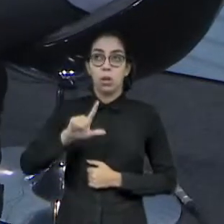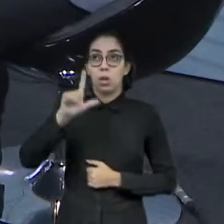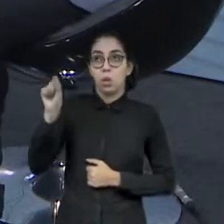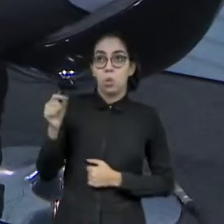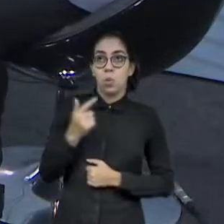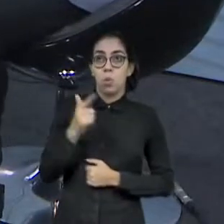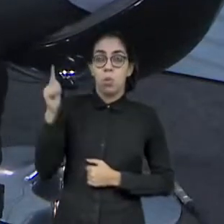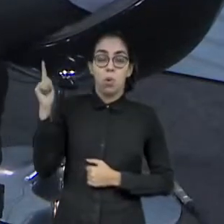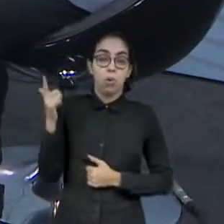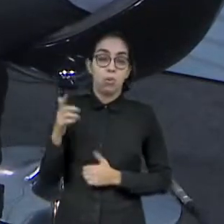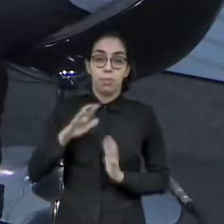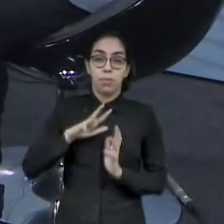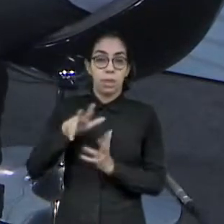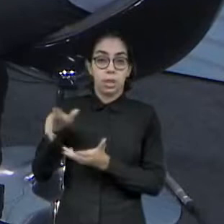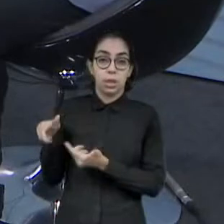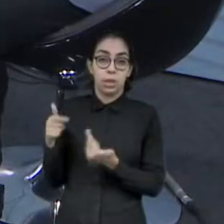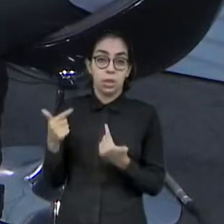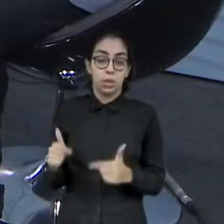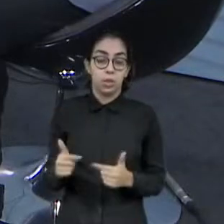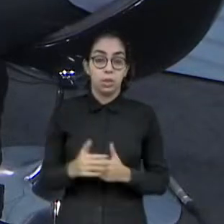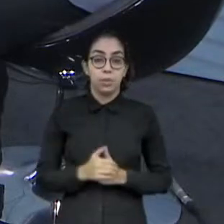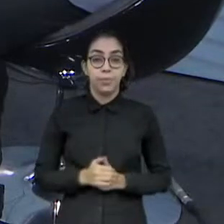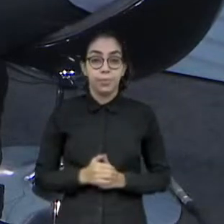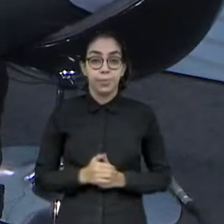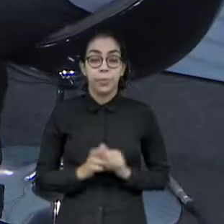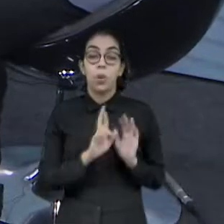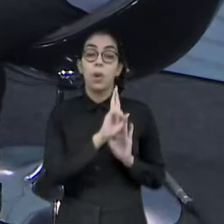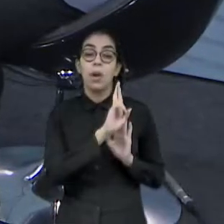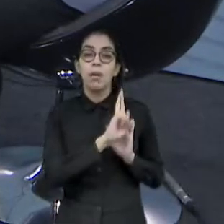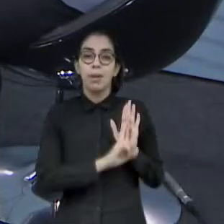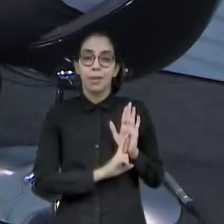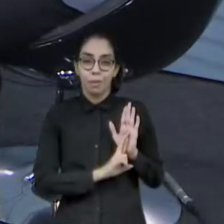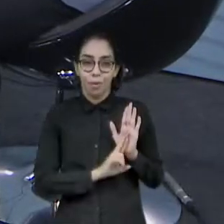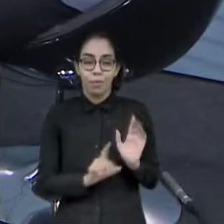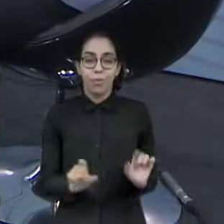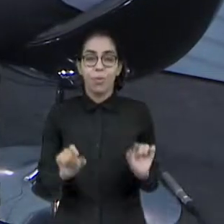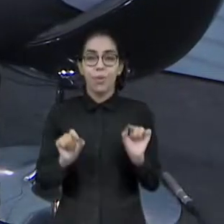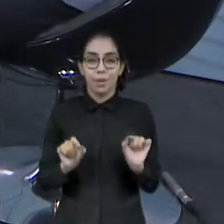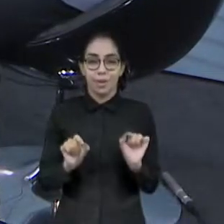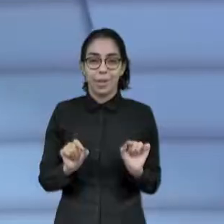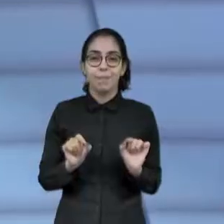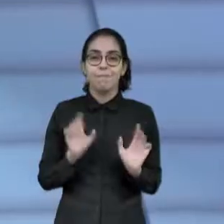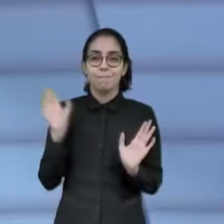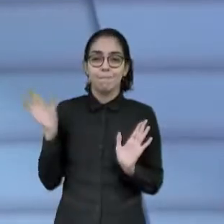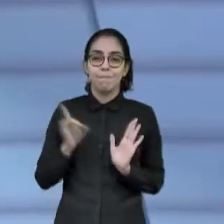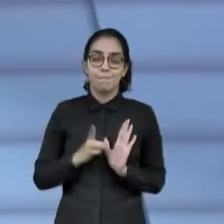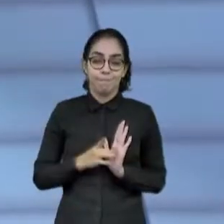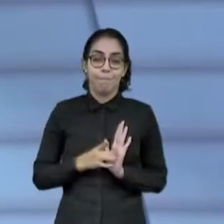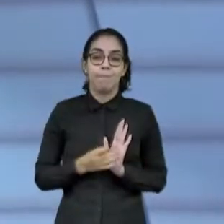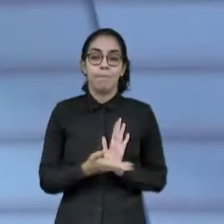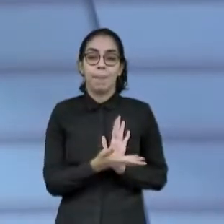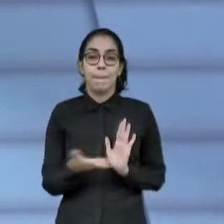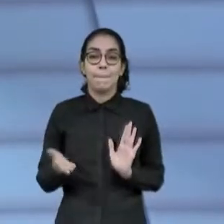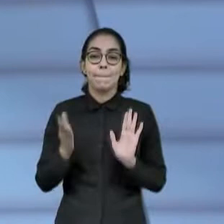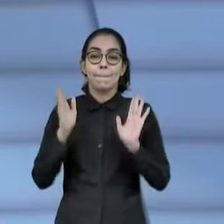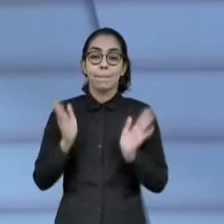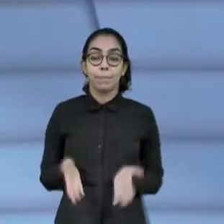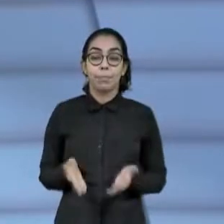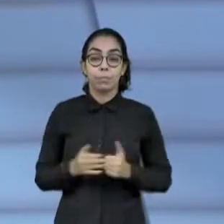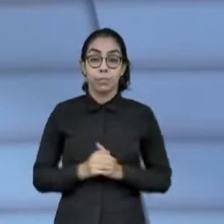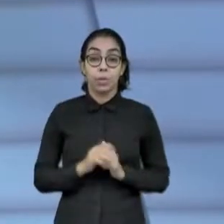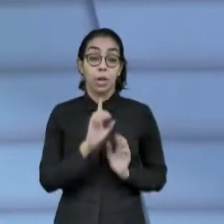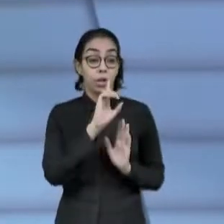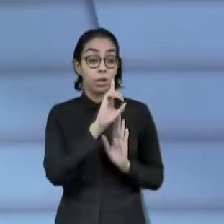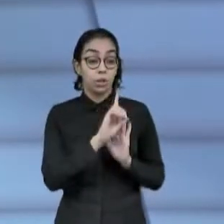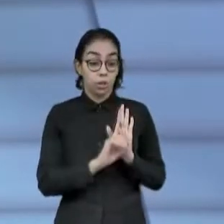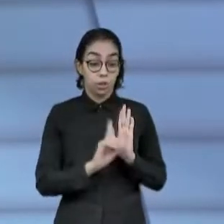Né? E esse relatório, ele reflete justamente isso que nós estamos conversando, né? O aumento das violações de direitos